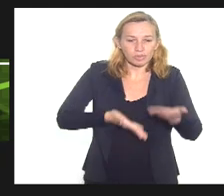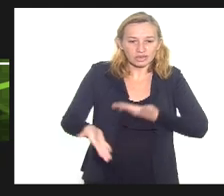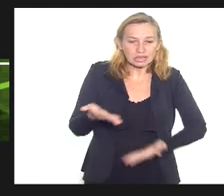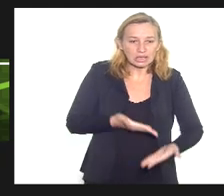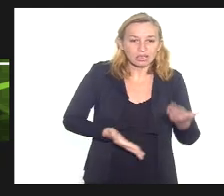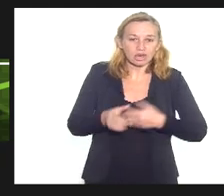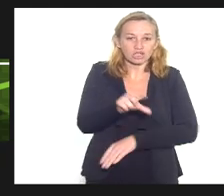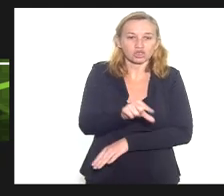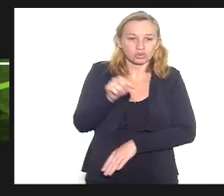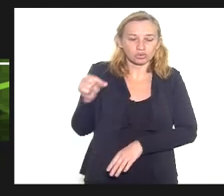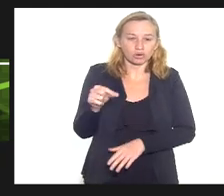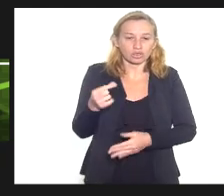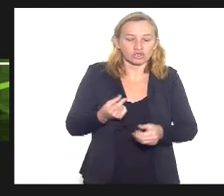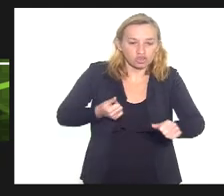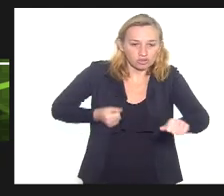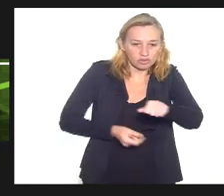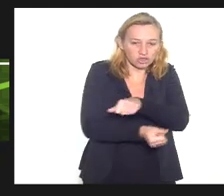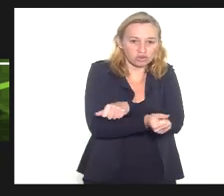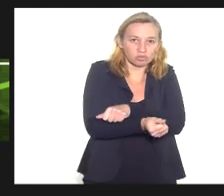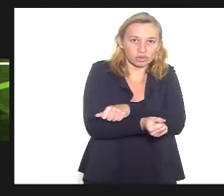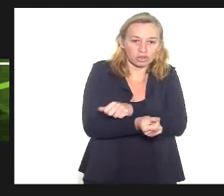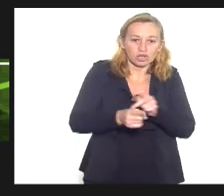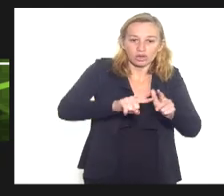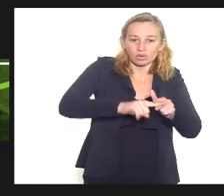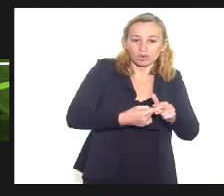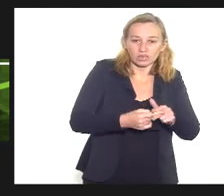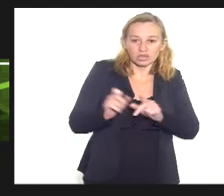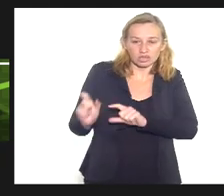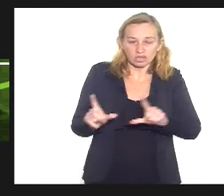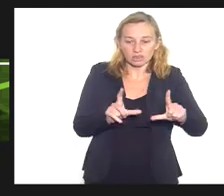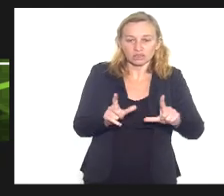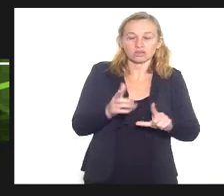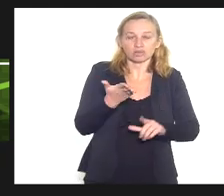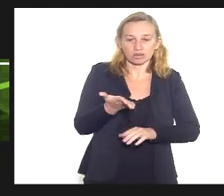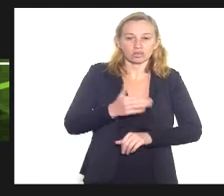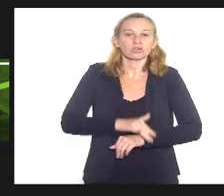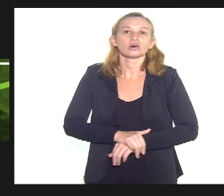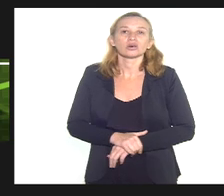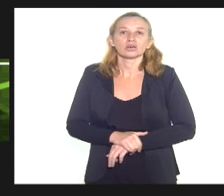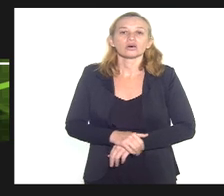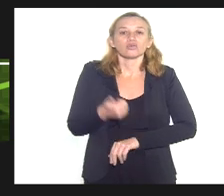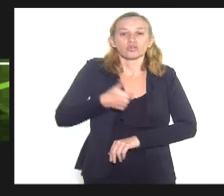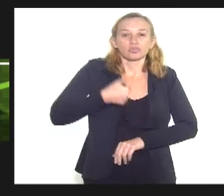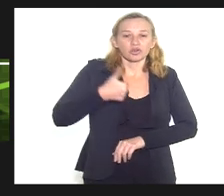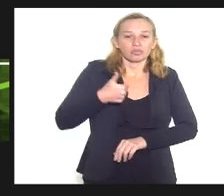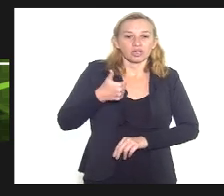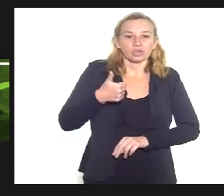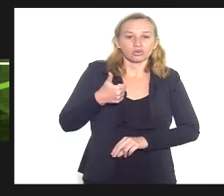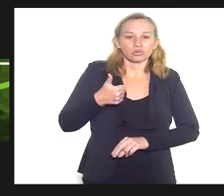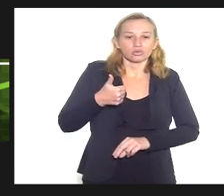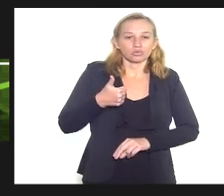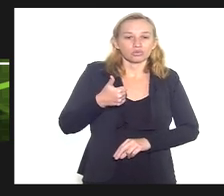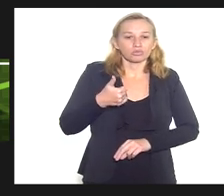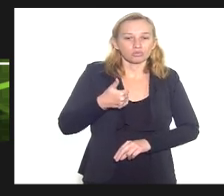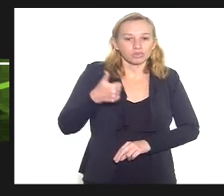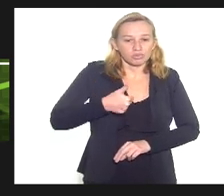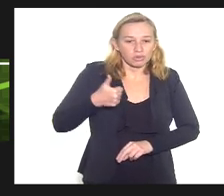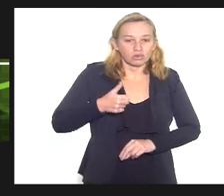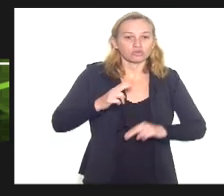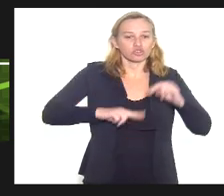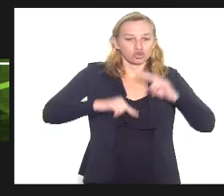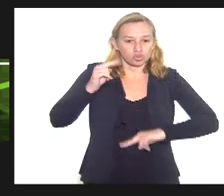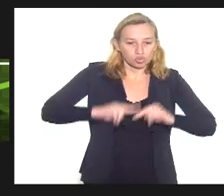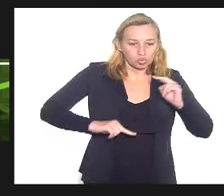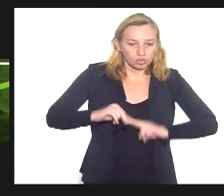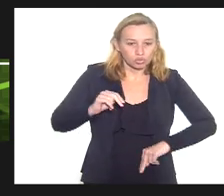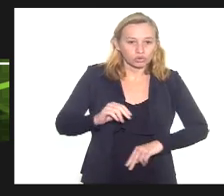de final de investimento. Eu faço a correção desse slide que mencionava maio. Na verdade, foi 1º de junho, no primeiro dia deste mês. Ele prevê